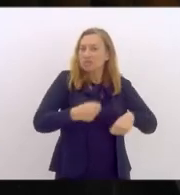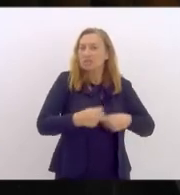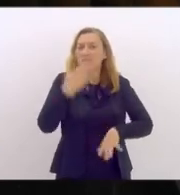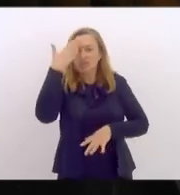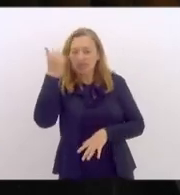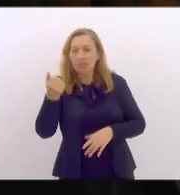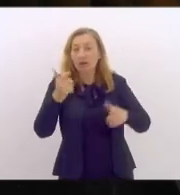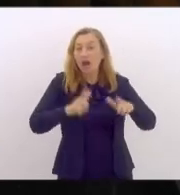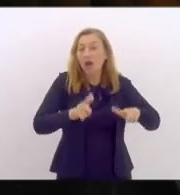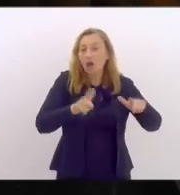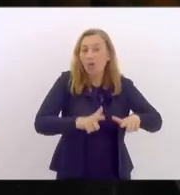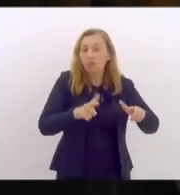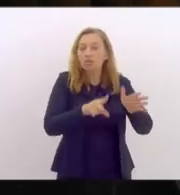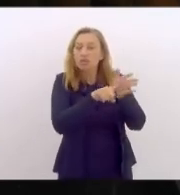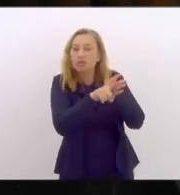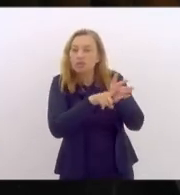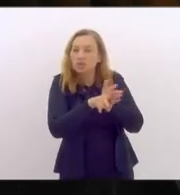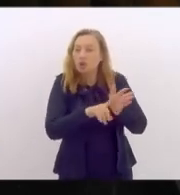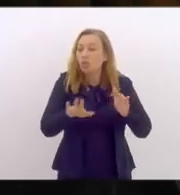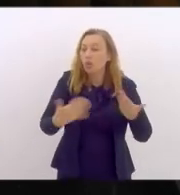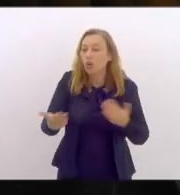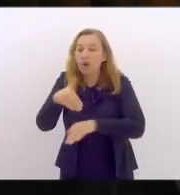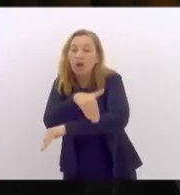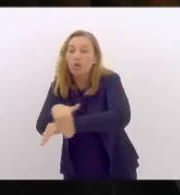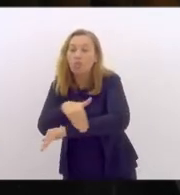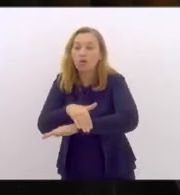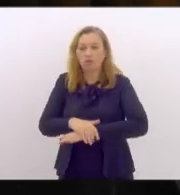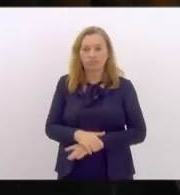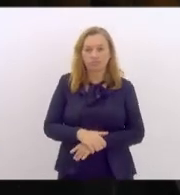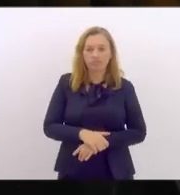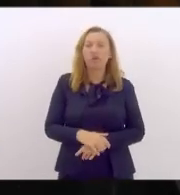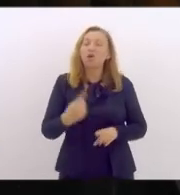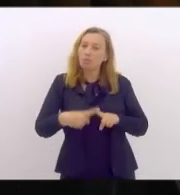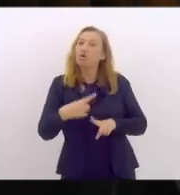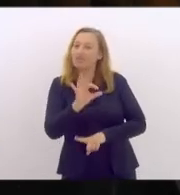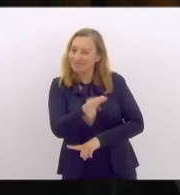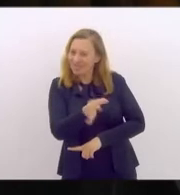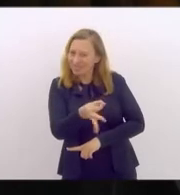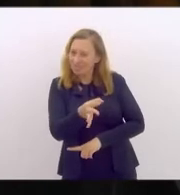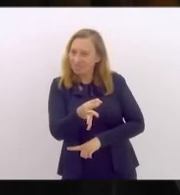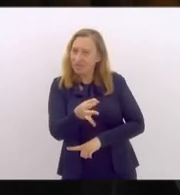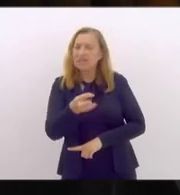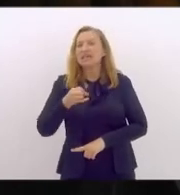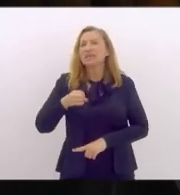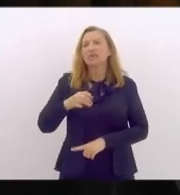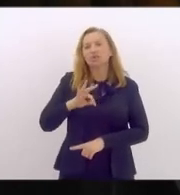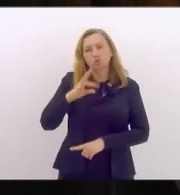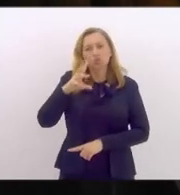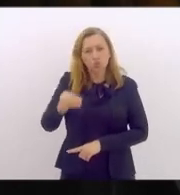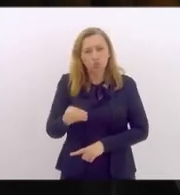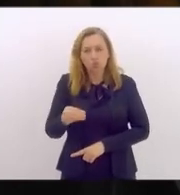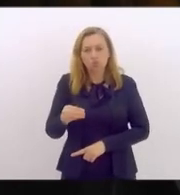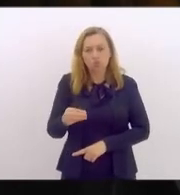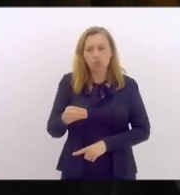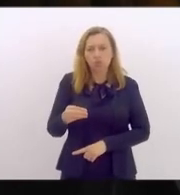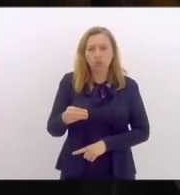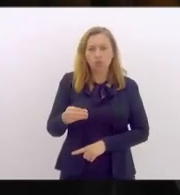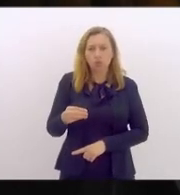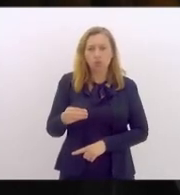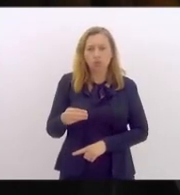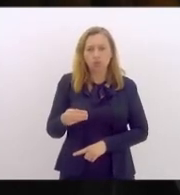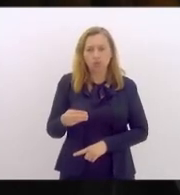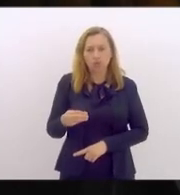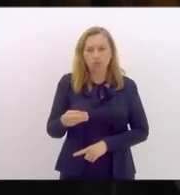onde é que foi feita a pesquisa qual é a rua Porque de fato se tudo correr Como está